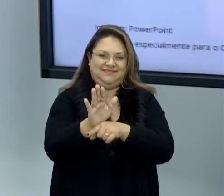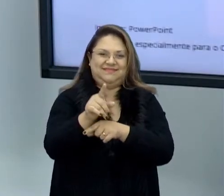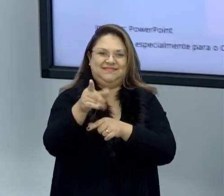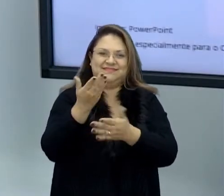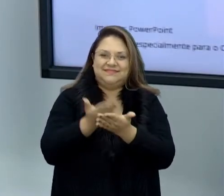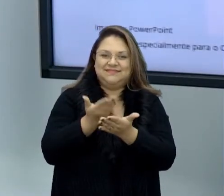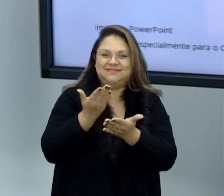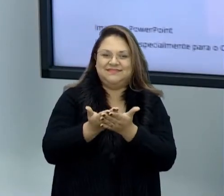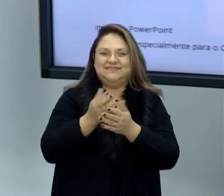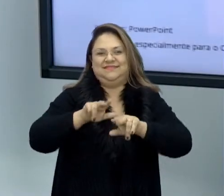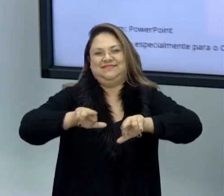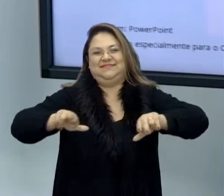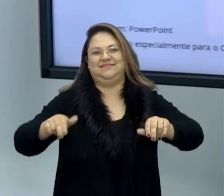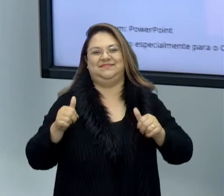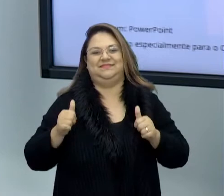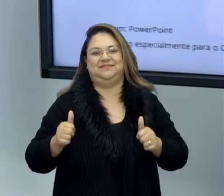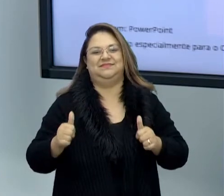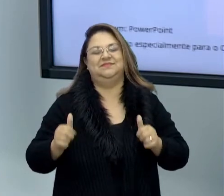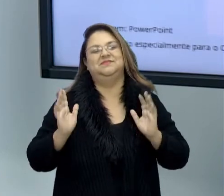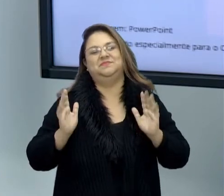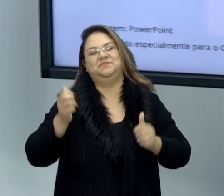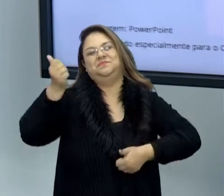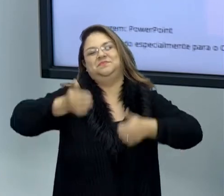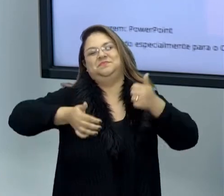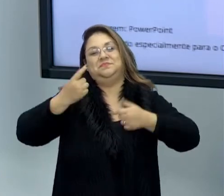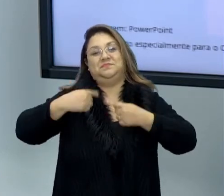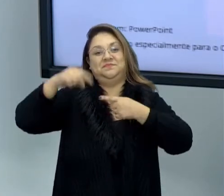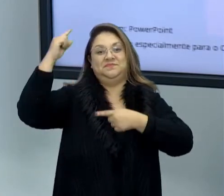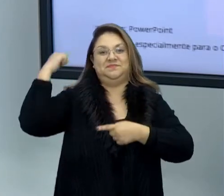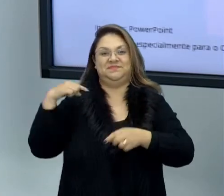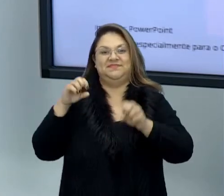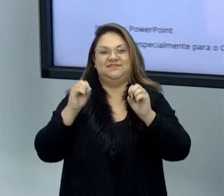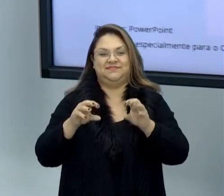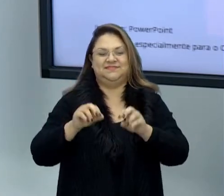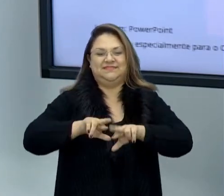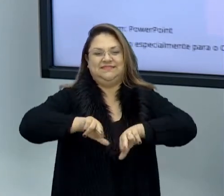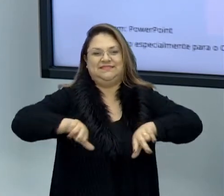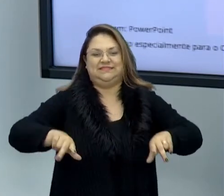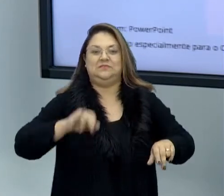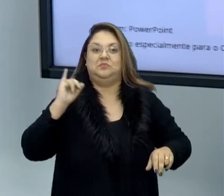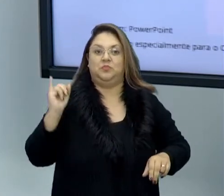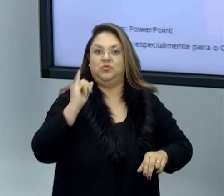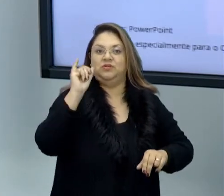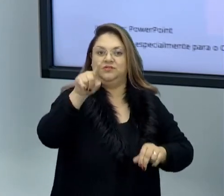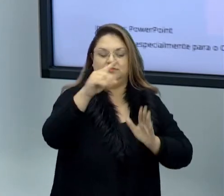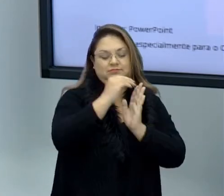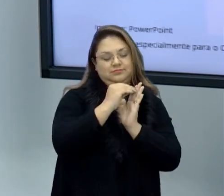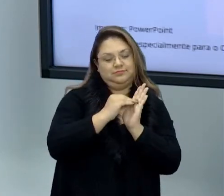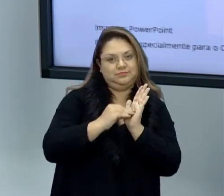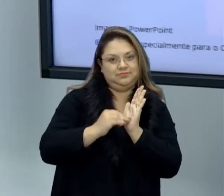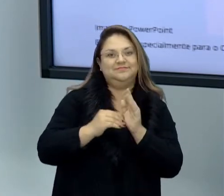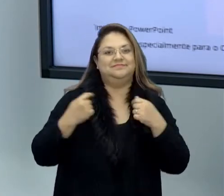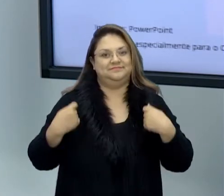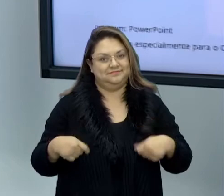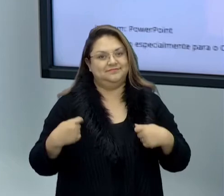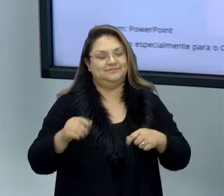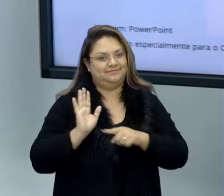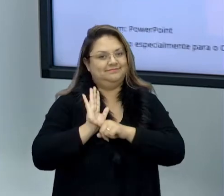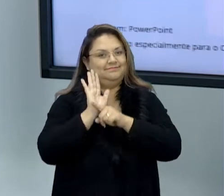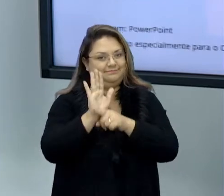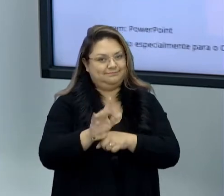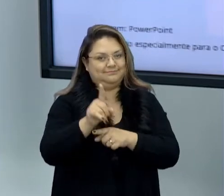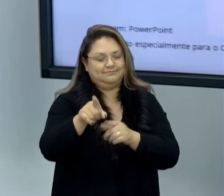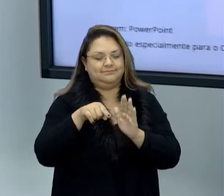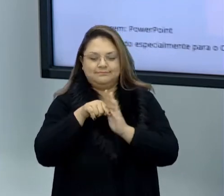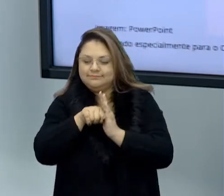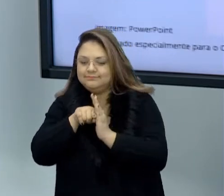estudos. E nós já falamos aí em aulas passadas da importância do diário de bordo aí para os estudos, né,